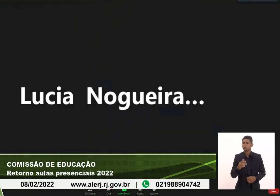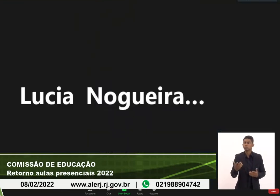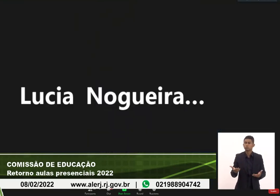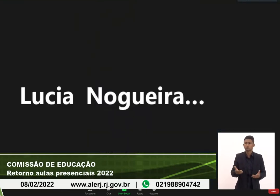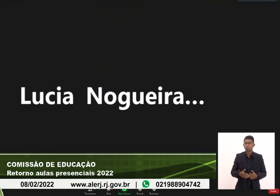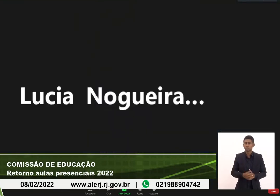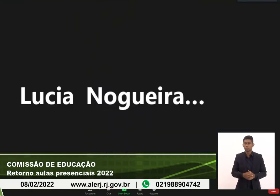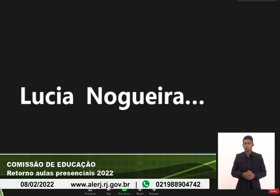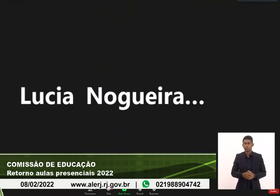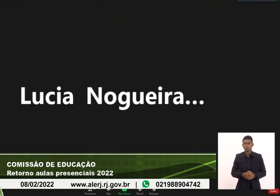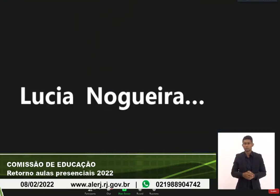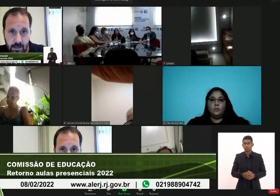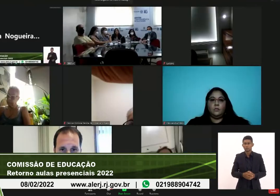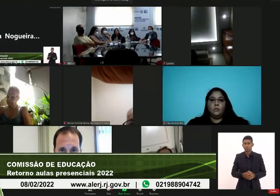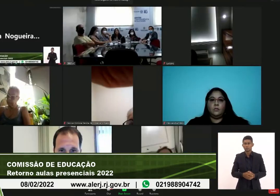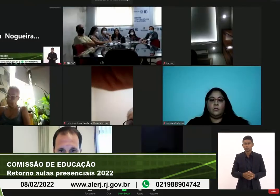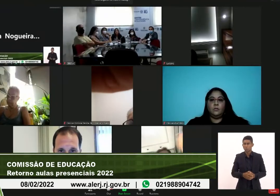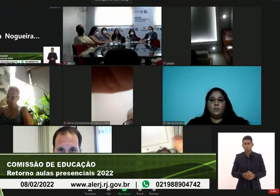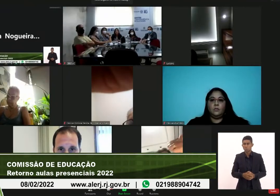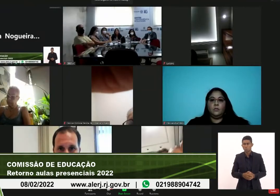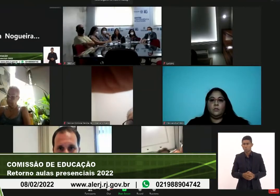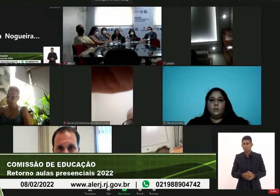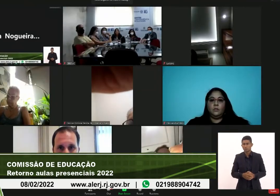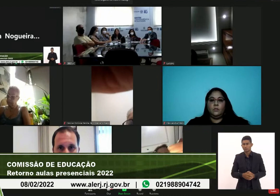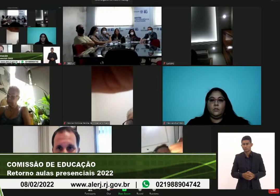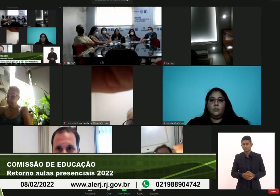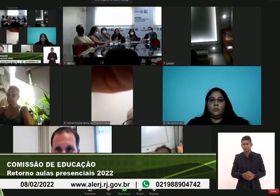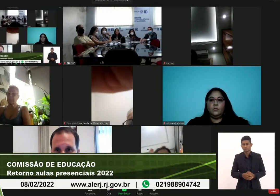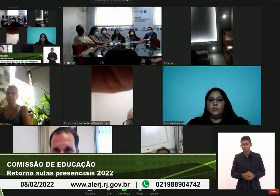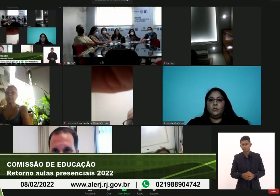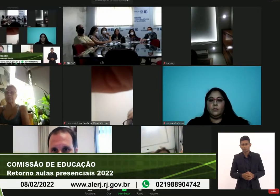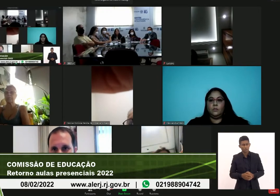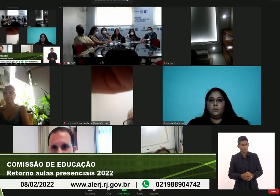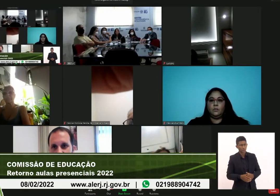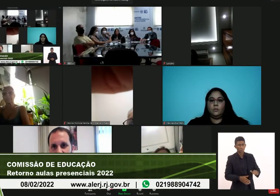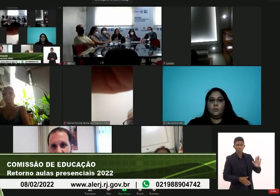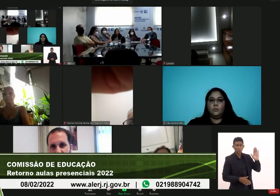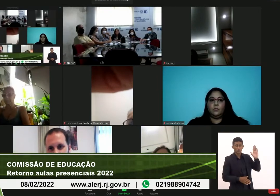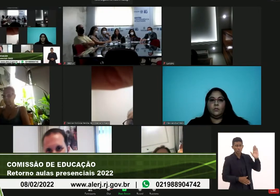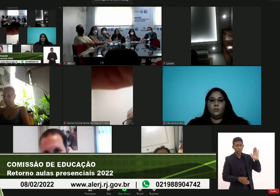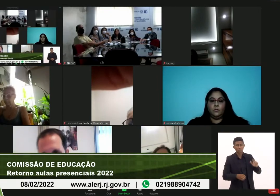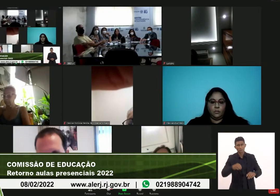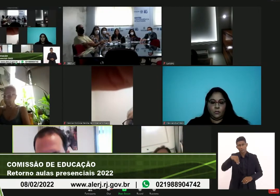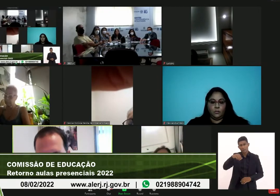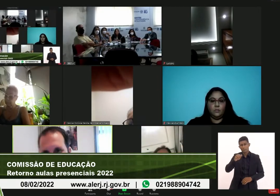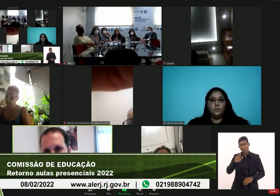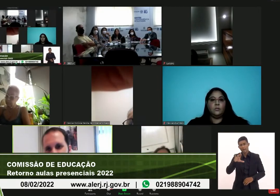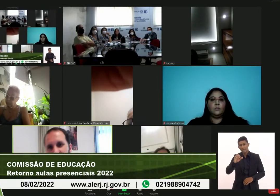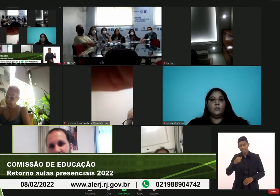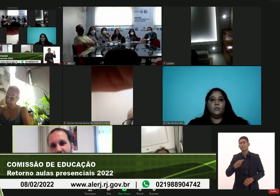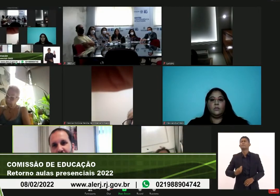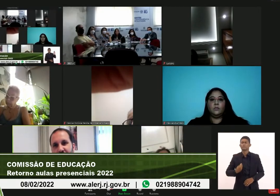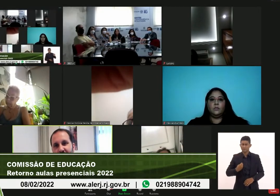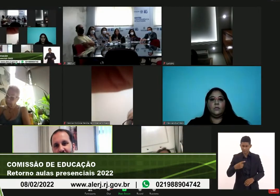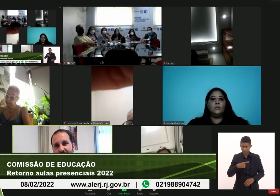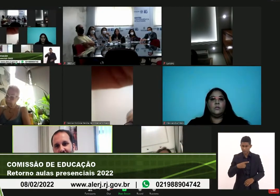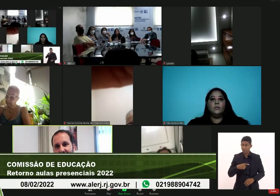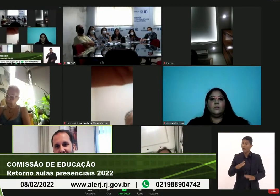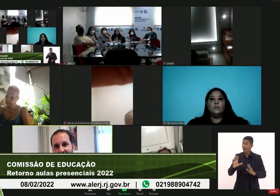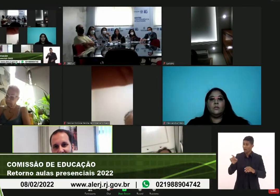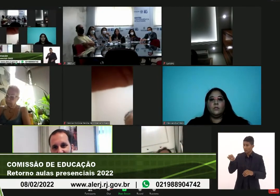está presente, chama a professora. Deputado, a doutora Márcia está presente. Ah, está presente. Desculpa, doutora